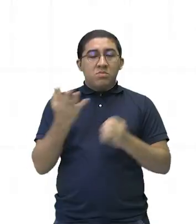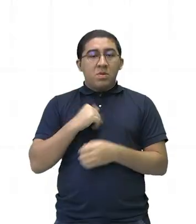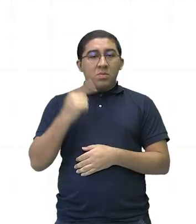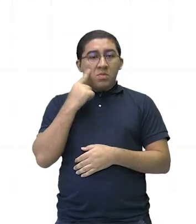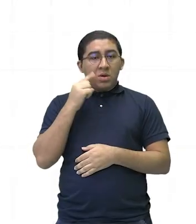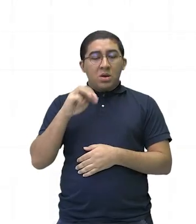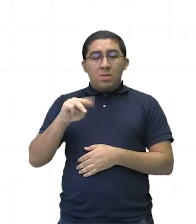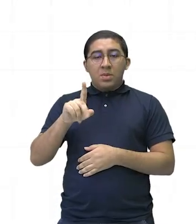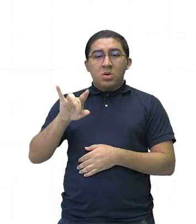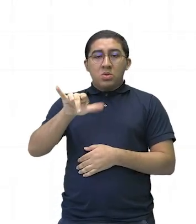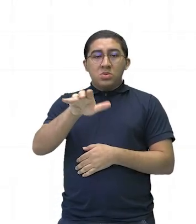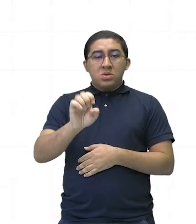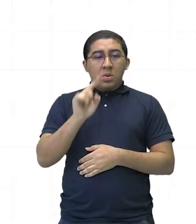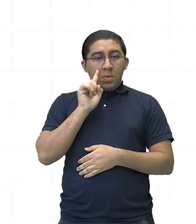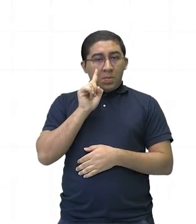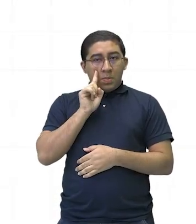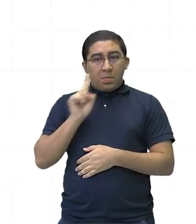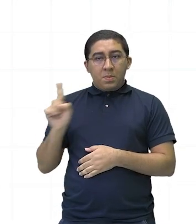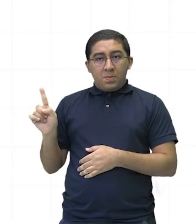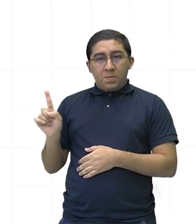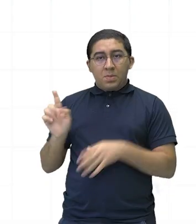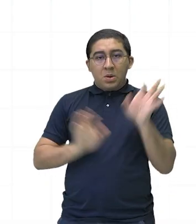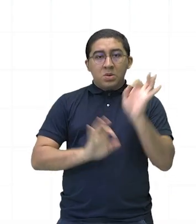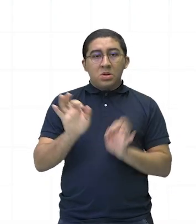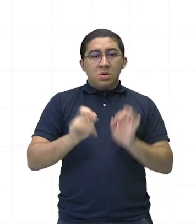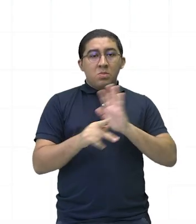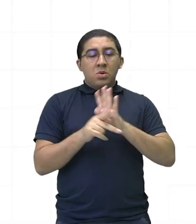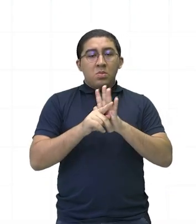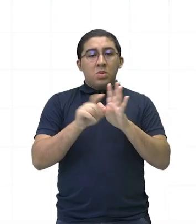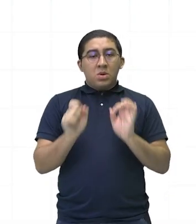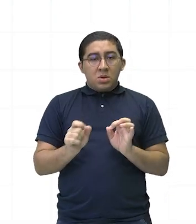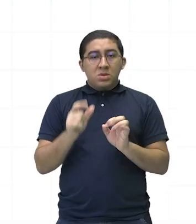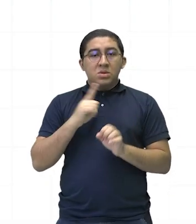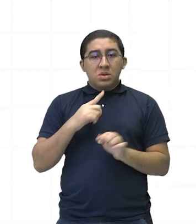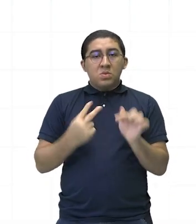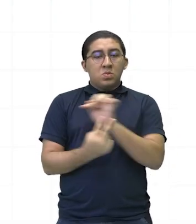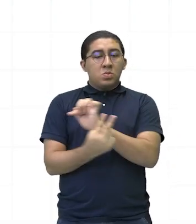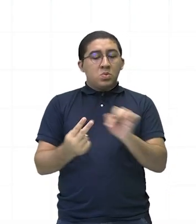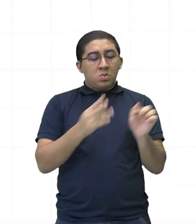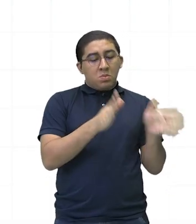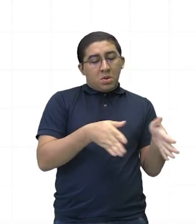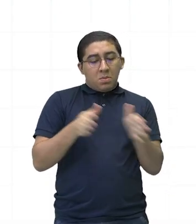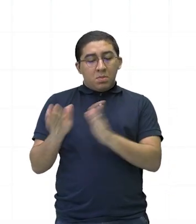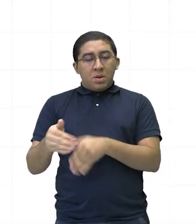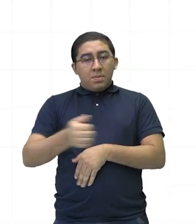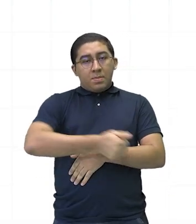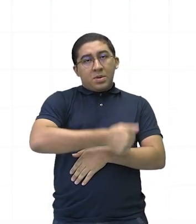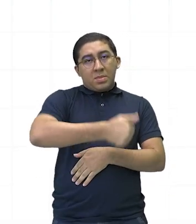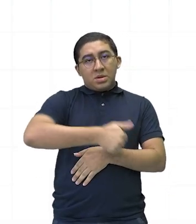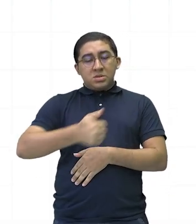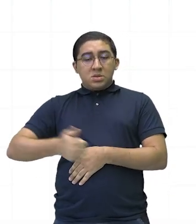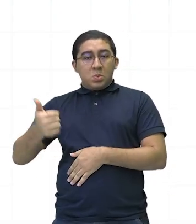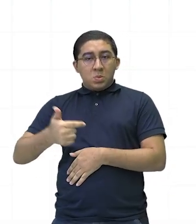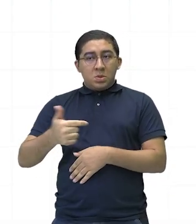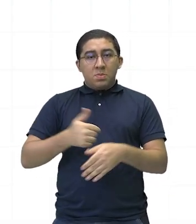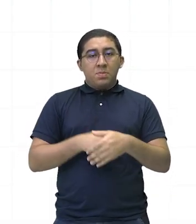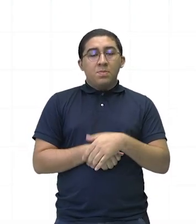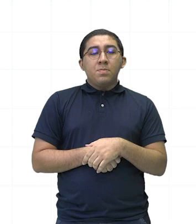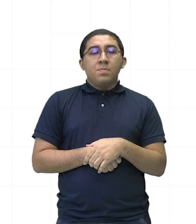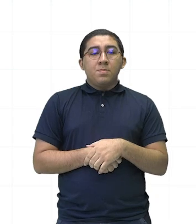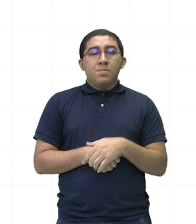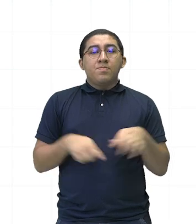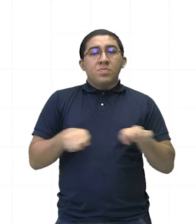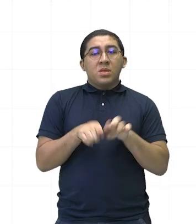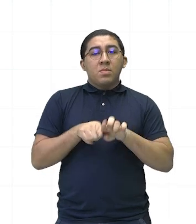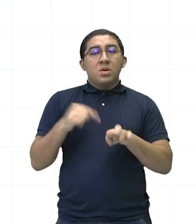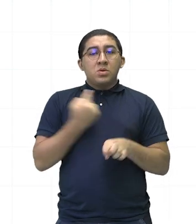da meiose. Vejam só. A meiose ela é dividida em 2 fases, meiose 1 e meiose 2. E nós